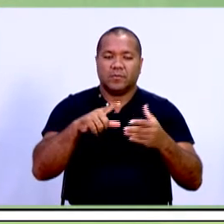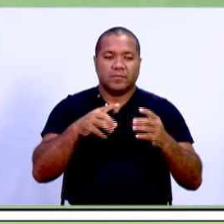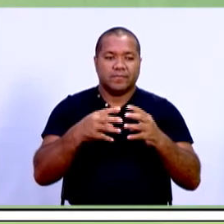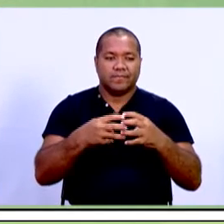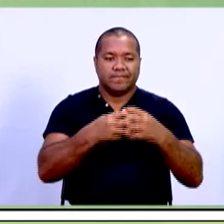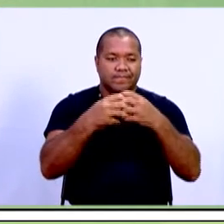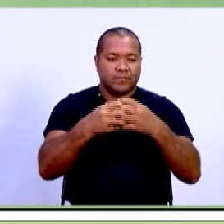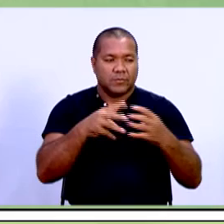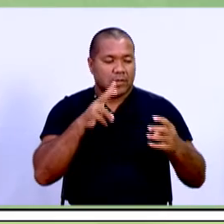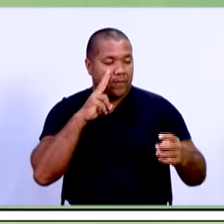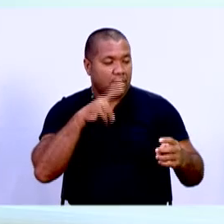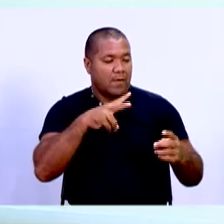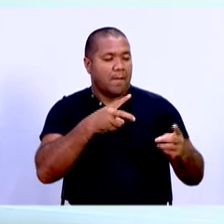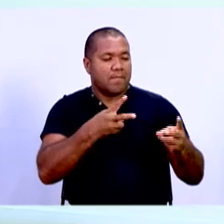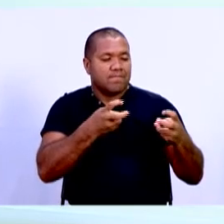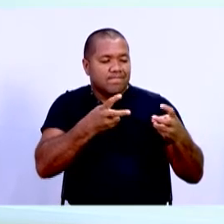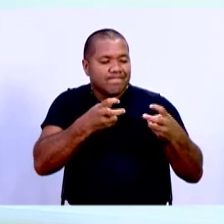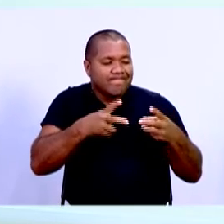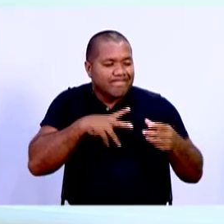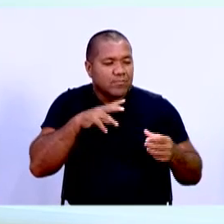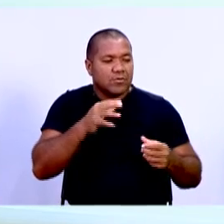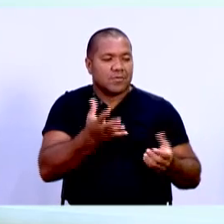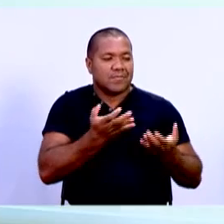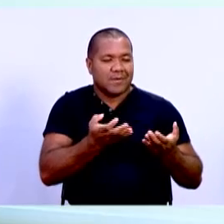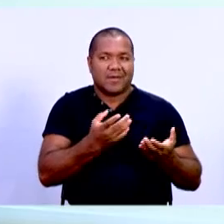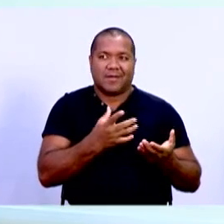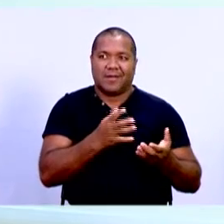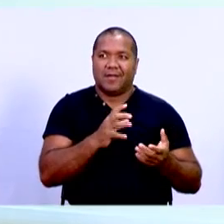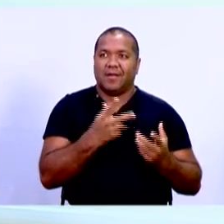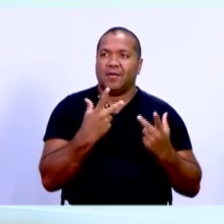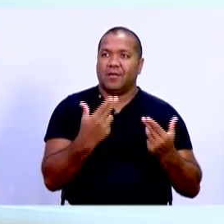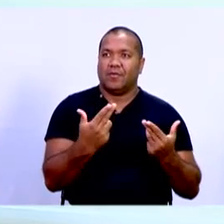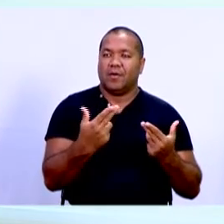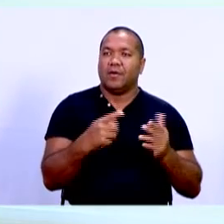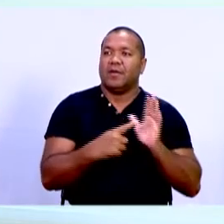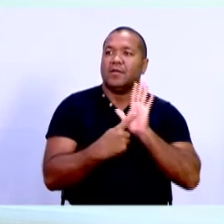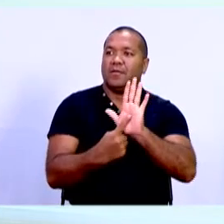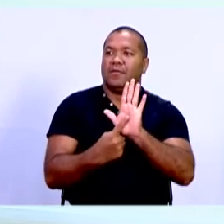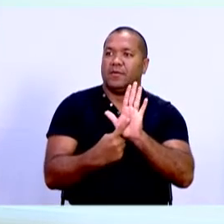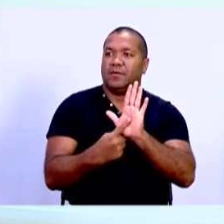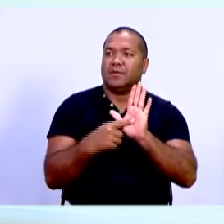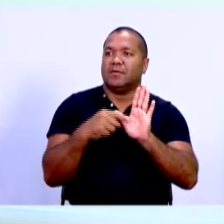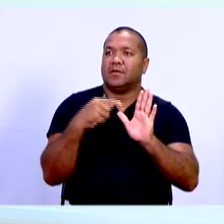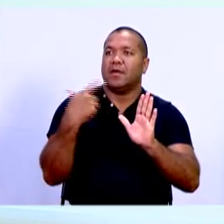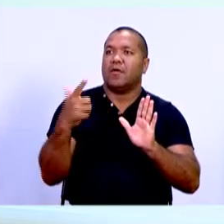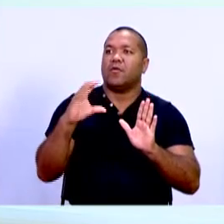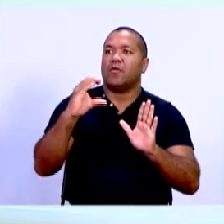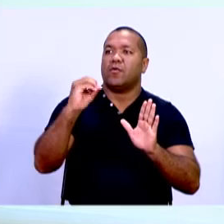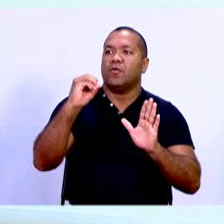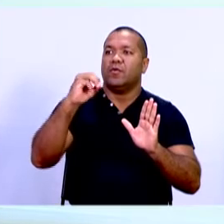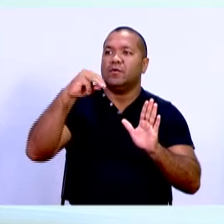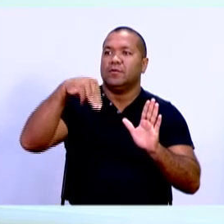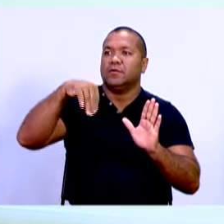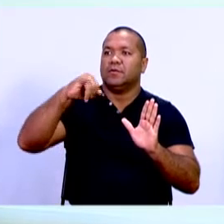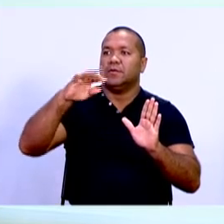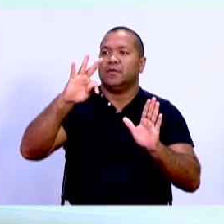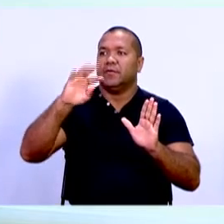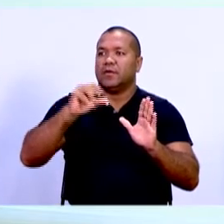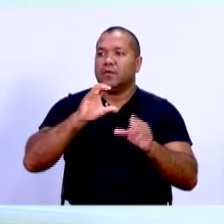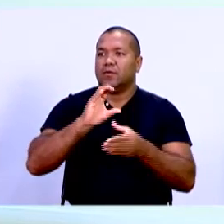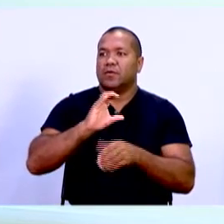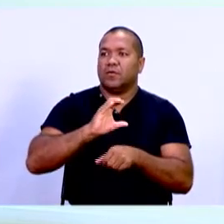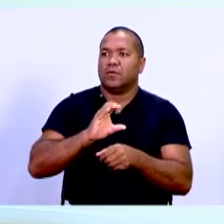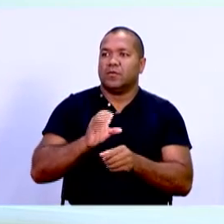já mostraram interesse em utilizar essa ferramenta e ela também foi apresentada ao CONIF, que é o Conselho Nacional dos